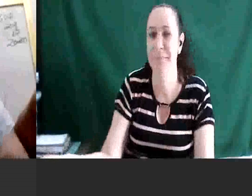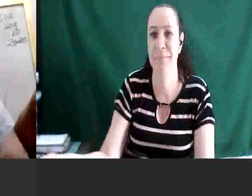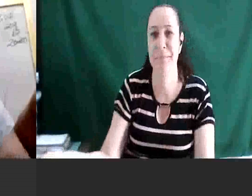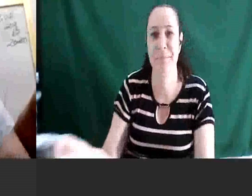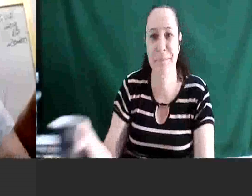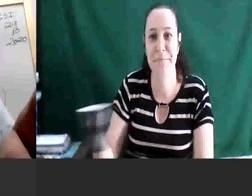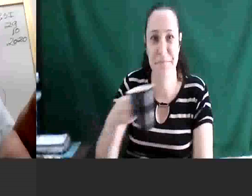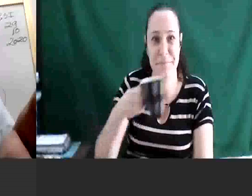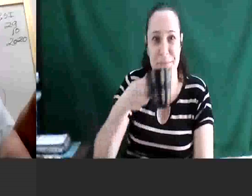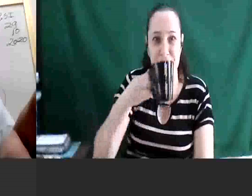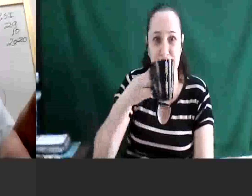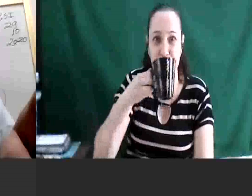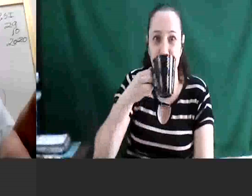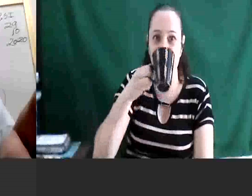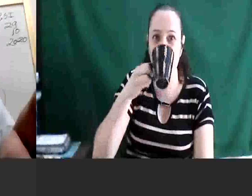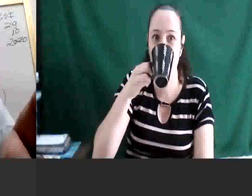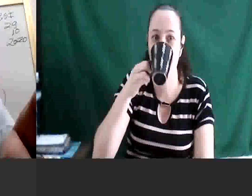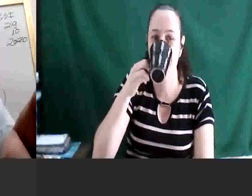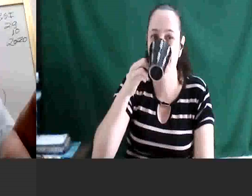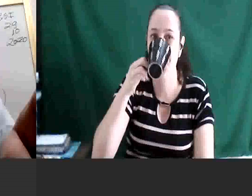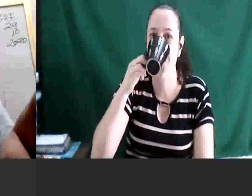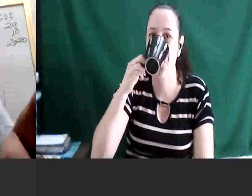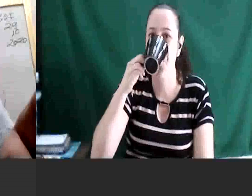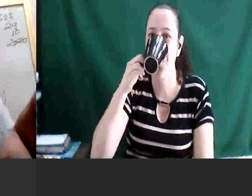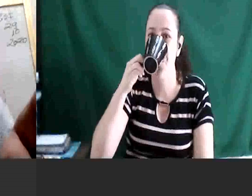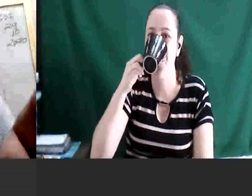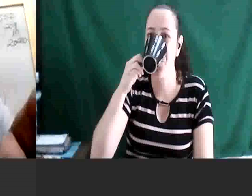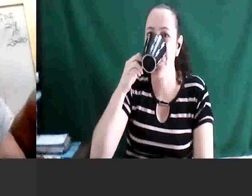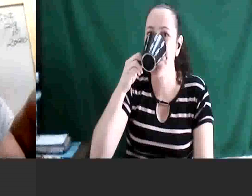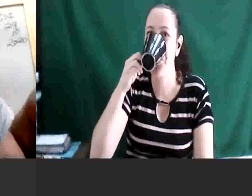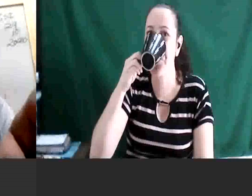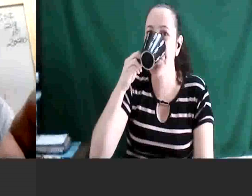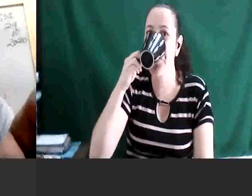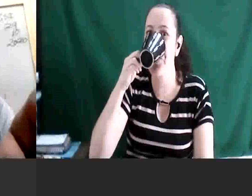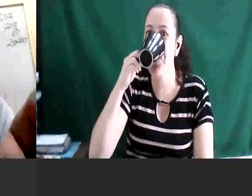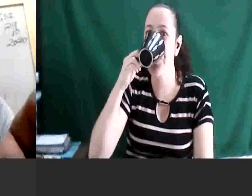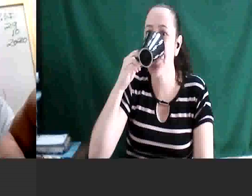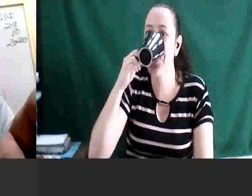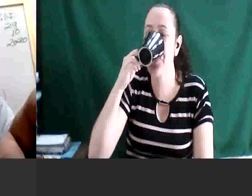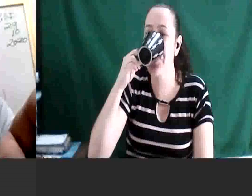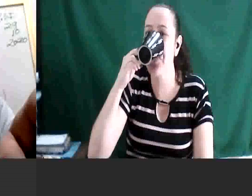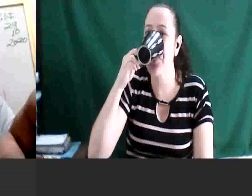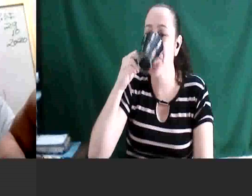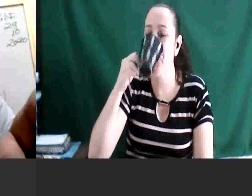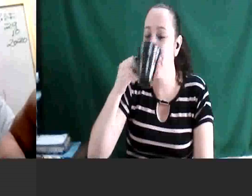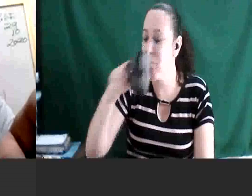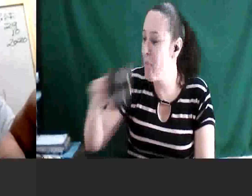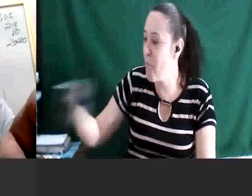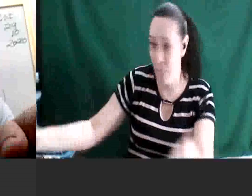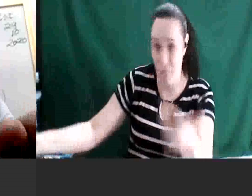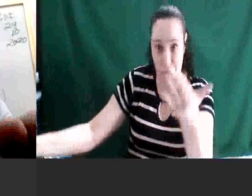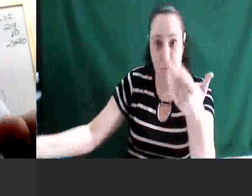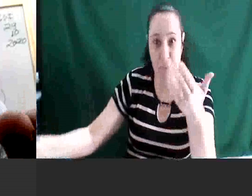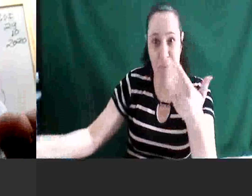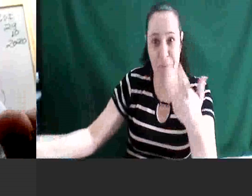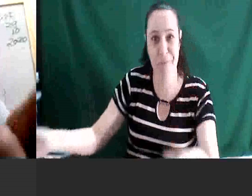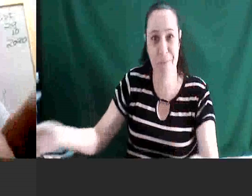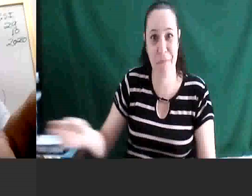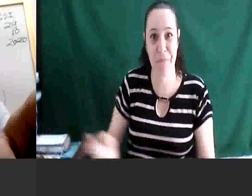lá, sei lá, 500 gigabits, a média de 500 gigabits. Já das 6